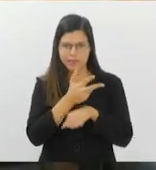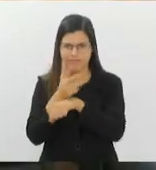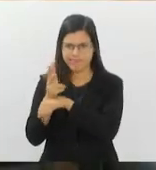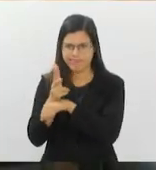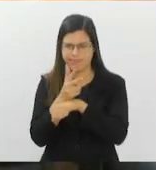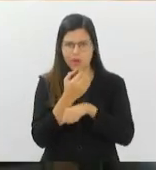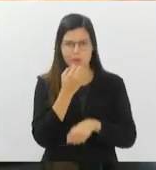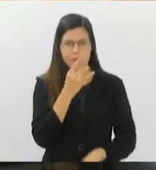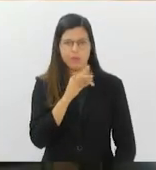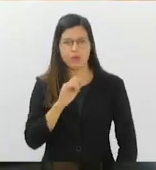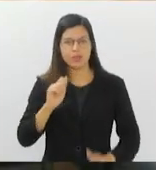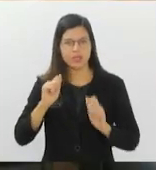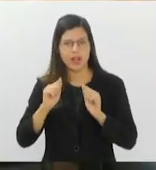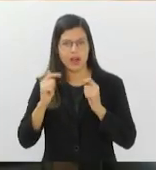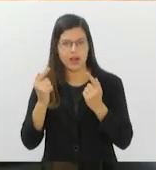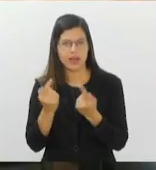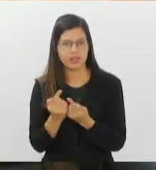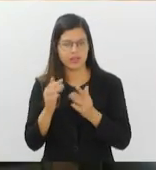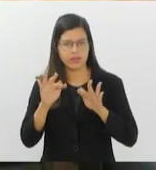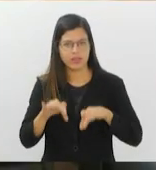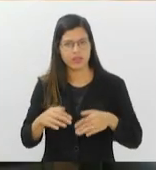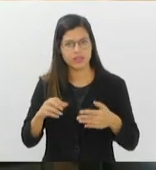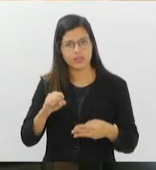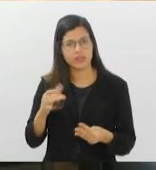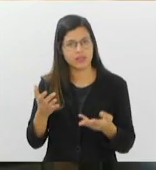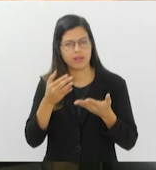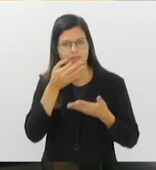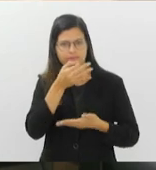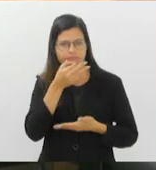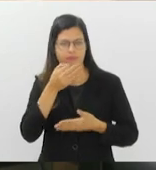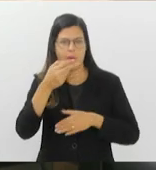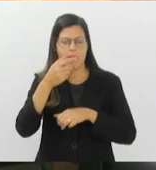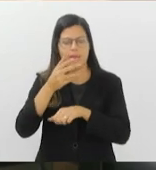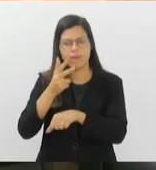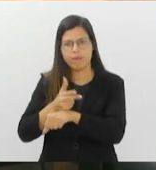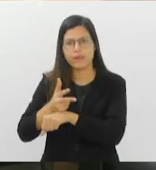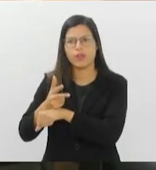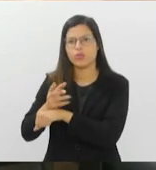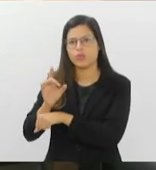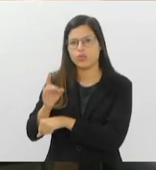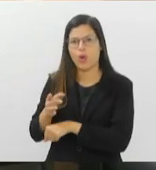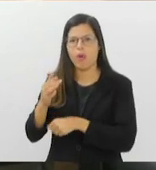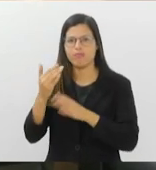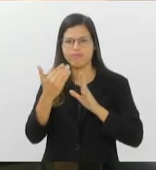Dia Alerge termina aqui. Se você quiser enviar sugestões ou vídeos aí da sua cidade, é só acessar nosso e-mail